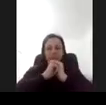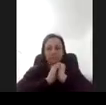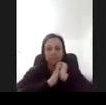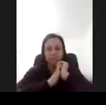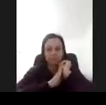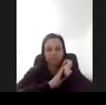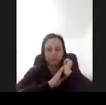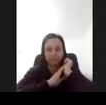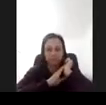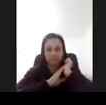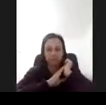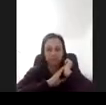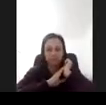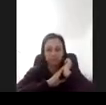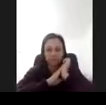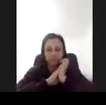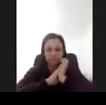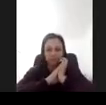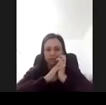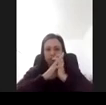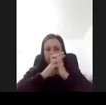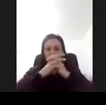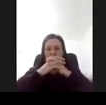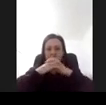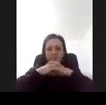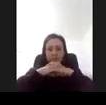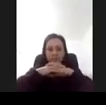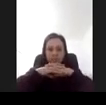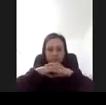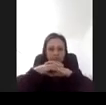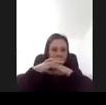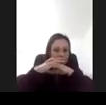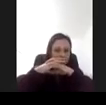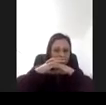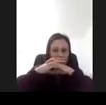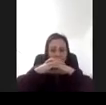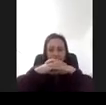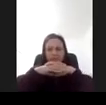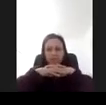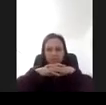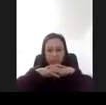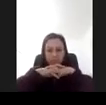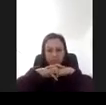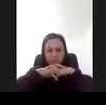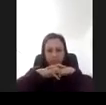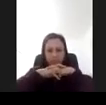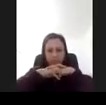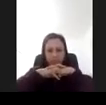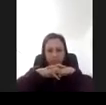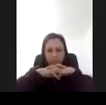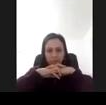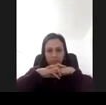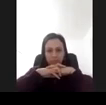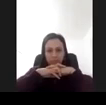estão disponíveis aí para as pessoas, quem quiser saber um pouquinho mais sobre cursos de diferentes áreas, é só entrar no site do SENAC e conhecer o